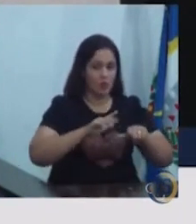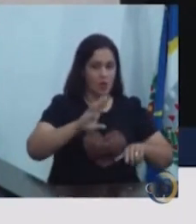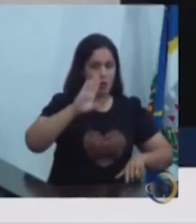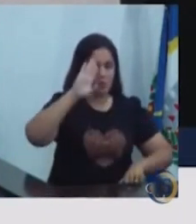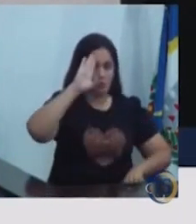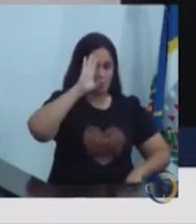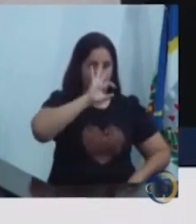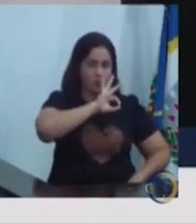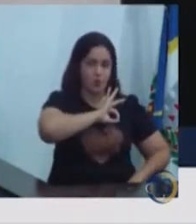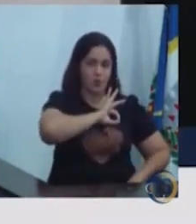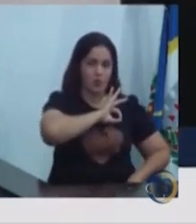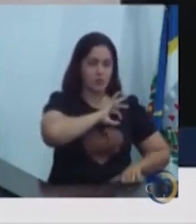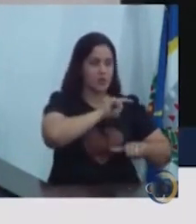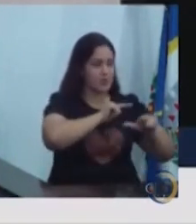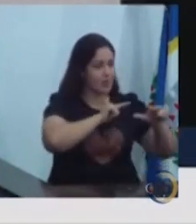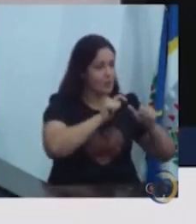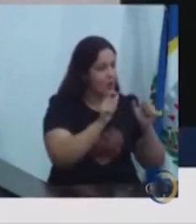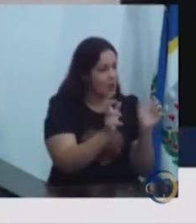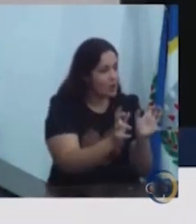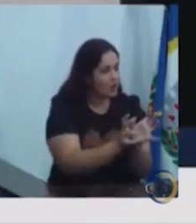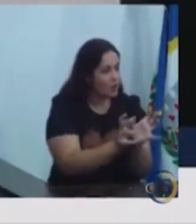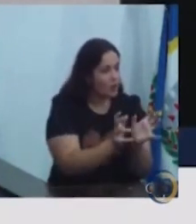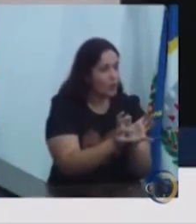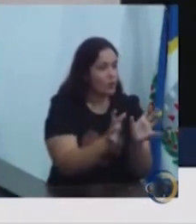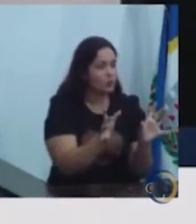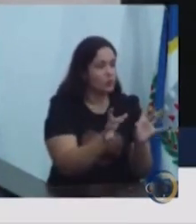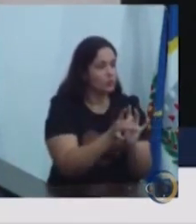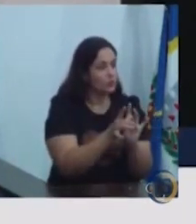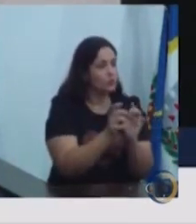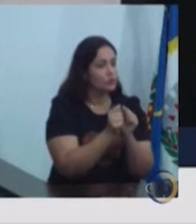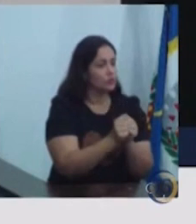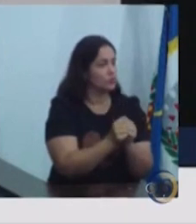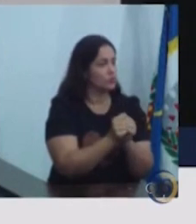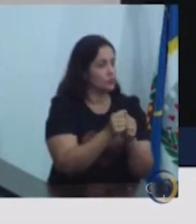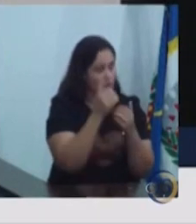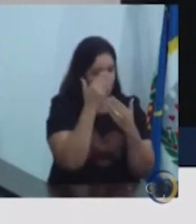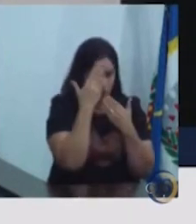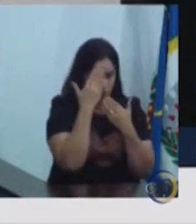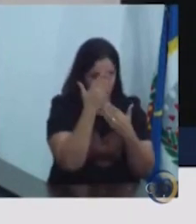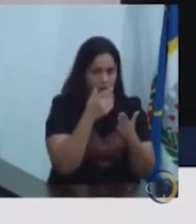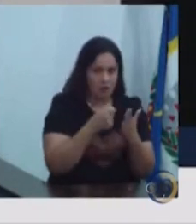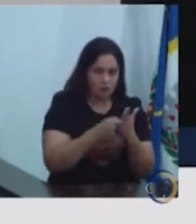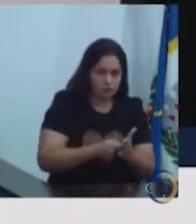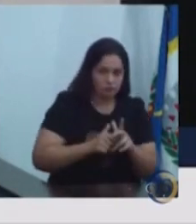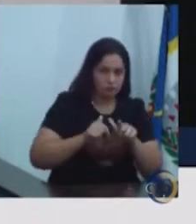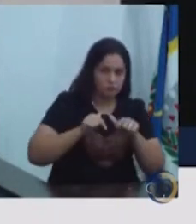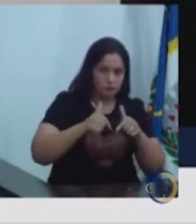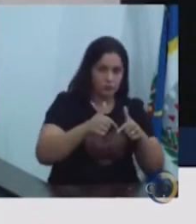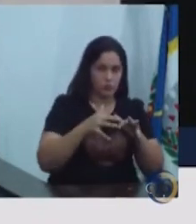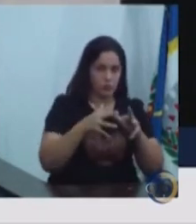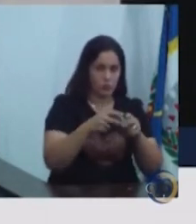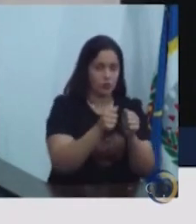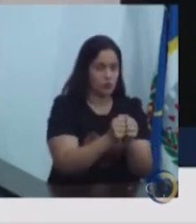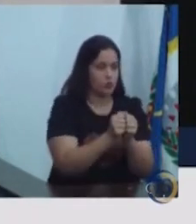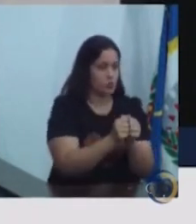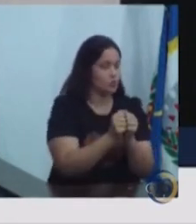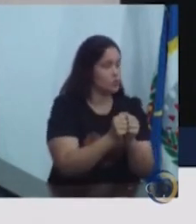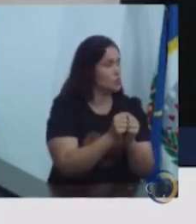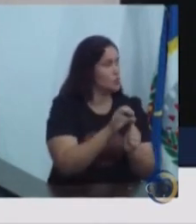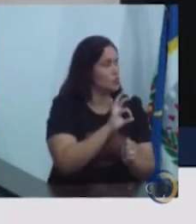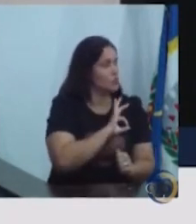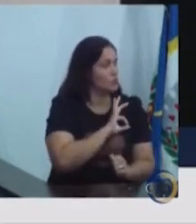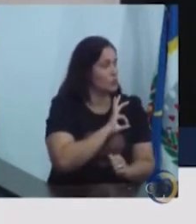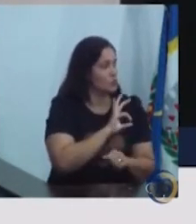policiais que aqui estão, que trabalham na cidade de Votuporanga, é graças ao empenho desses policiais militares que nós